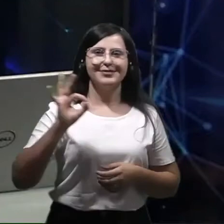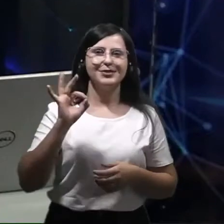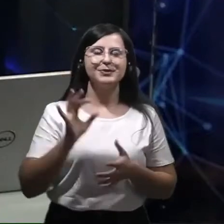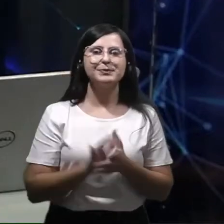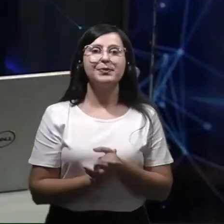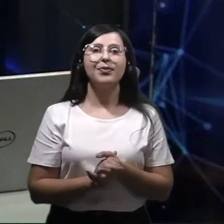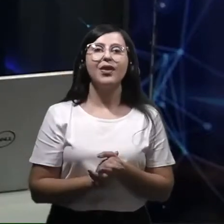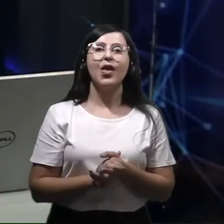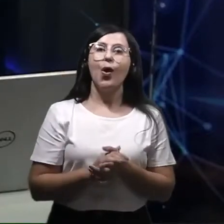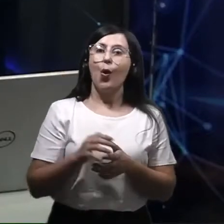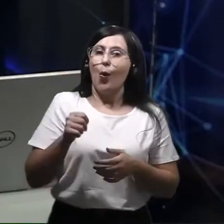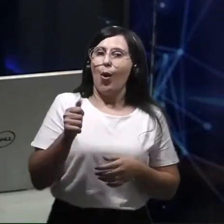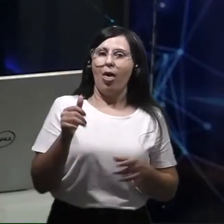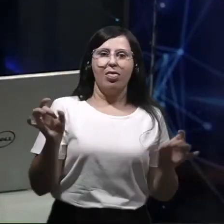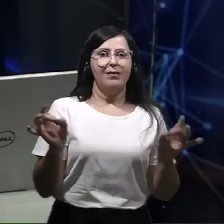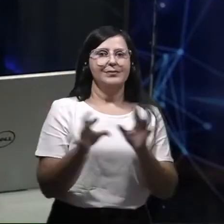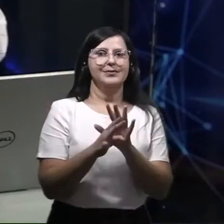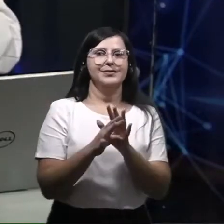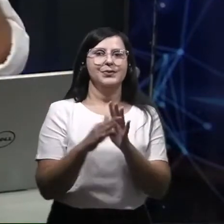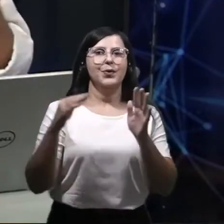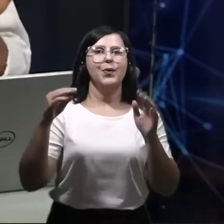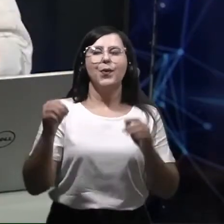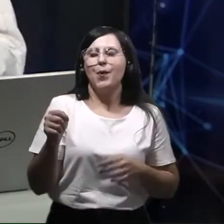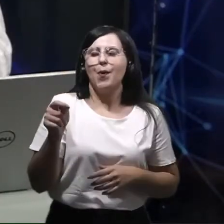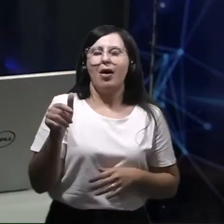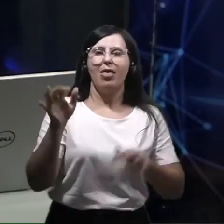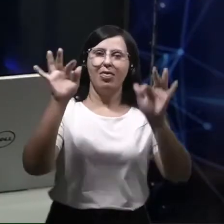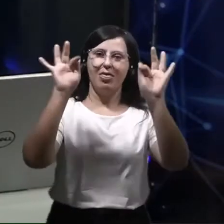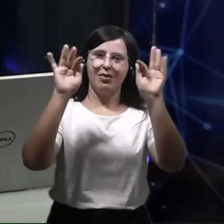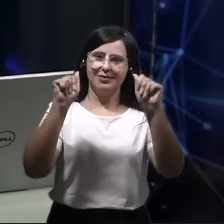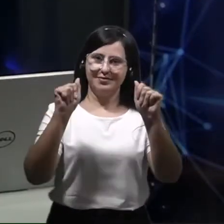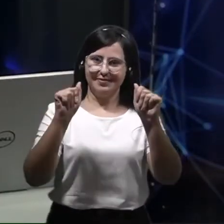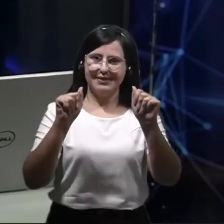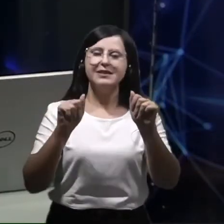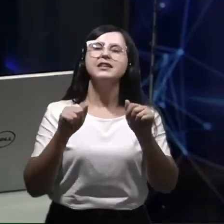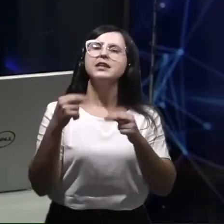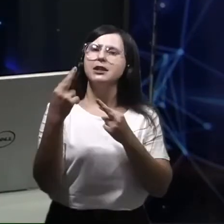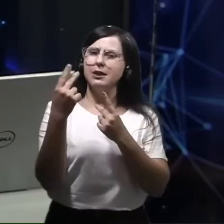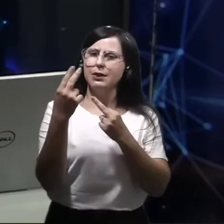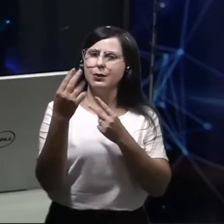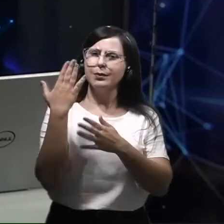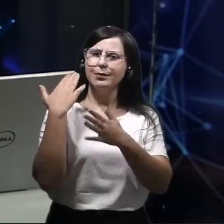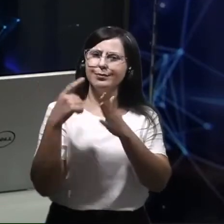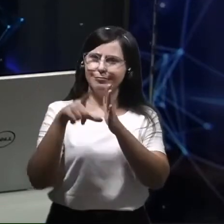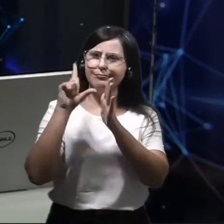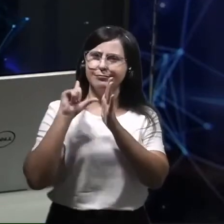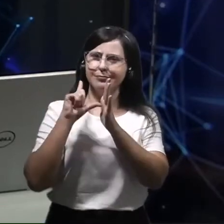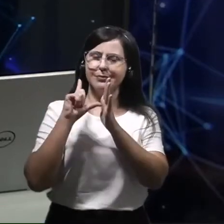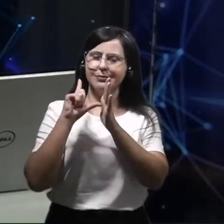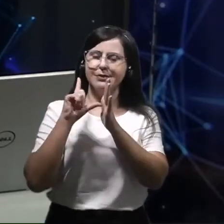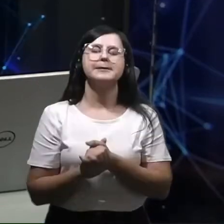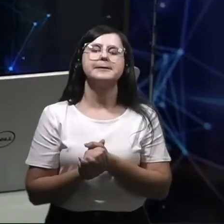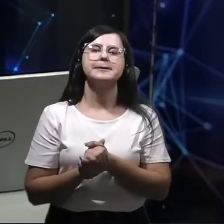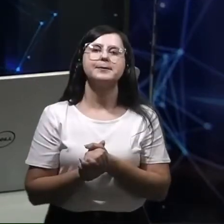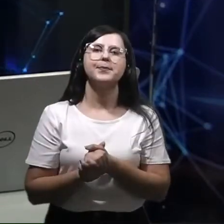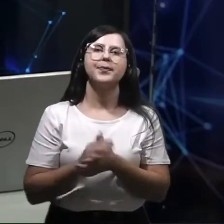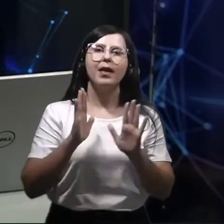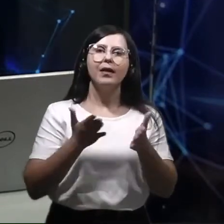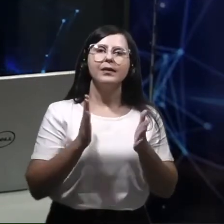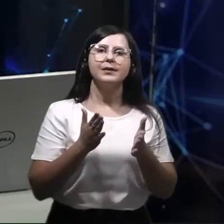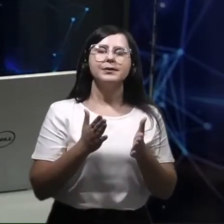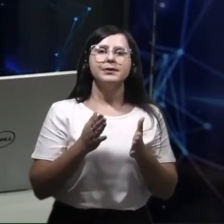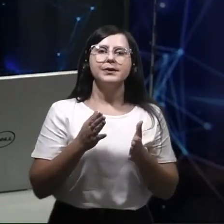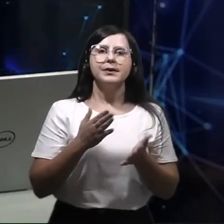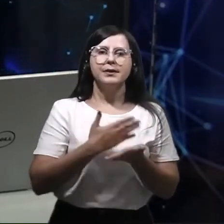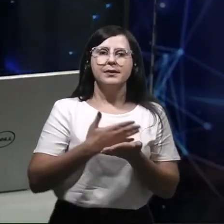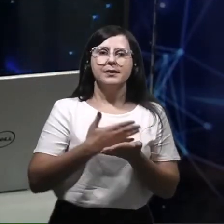último giro, mantendo o mesmo princípio, né, as mesmas regras estabelecidas no giro anterior. Eu vou sortear agora o candidato que vai iniciar esse giro de